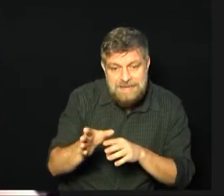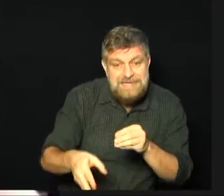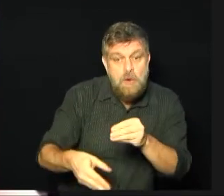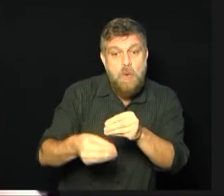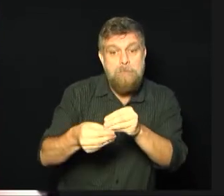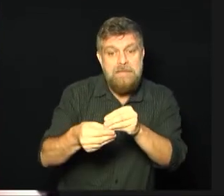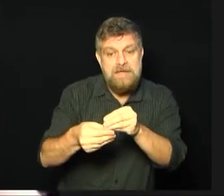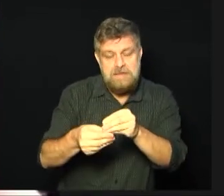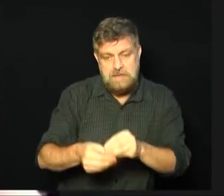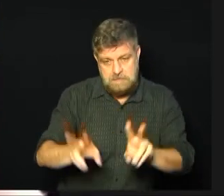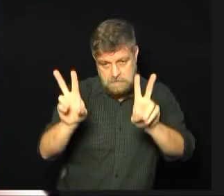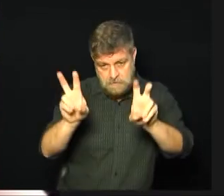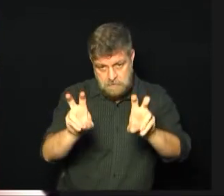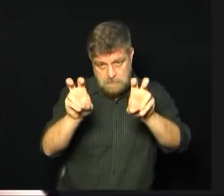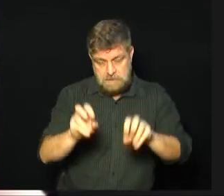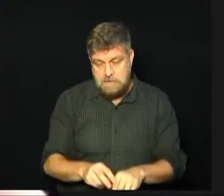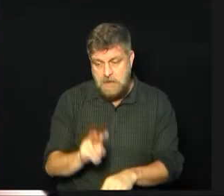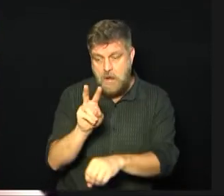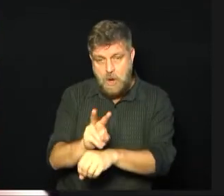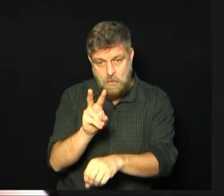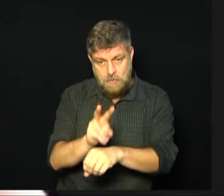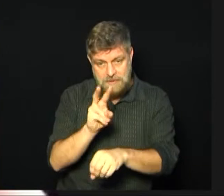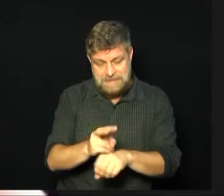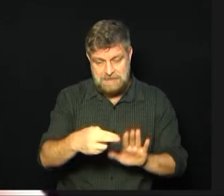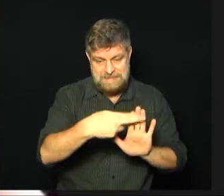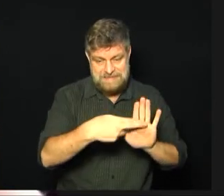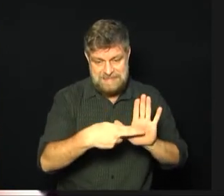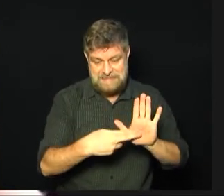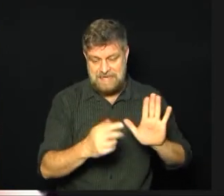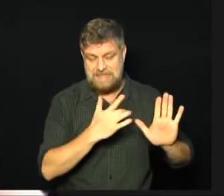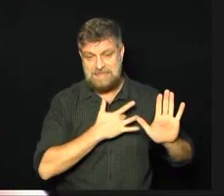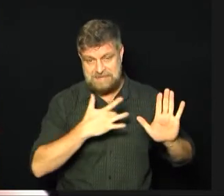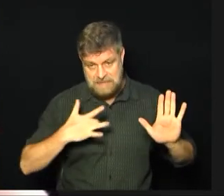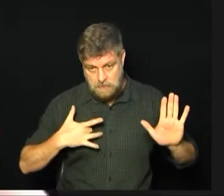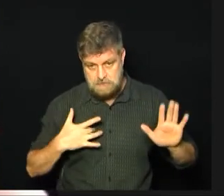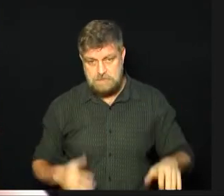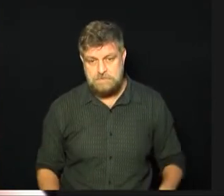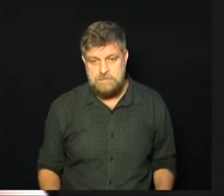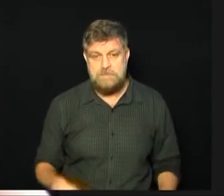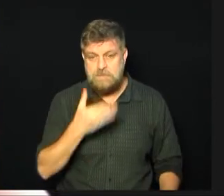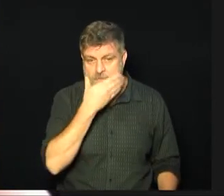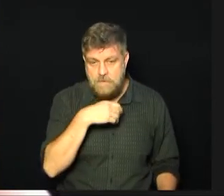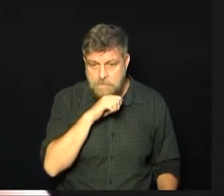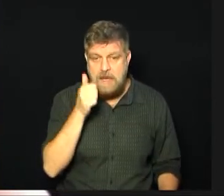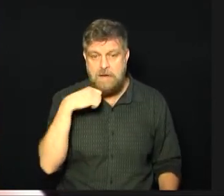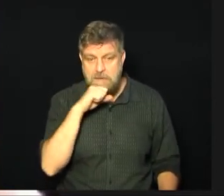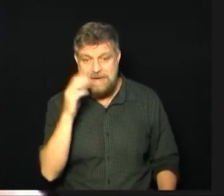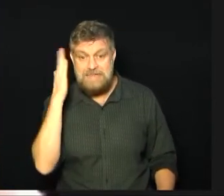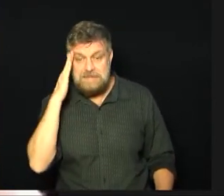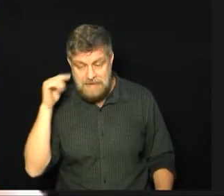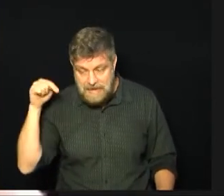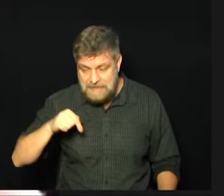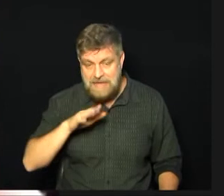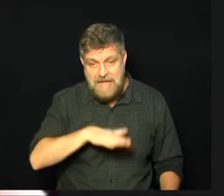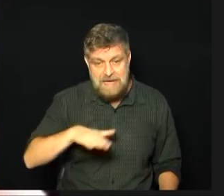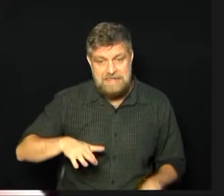complementar em relação aos cuidados dos protocolos sanitários. Né? E os pais saberem que as crianças com essa